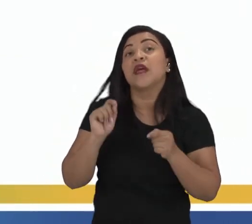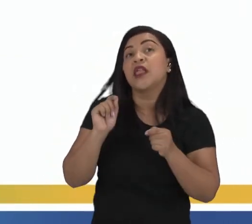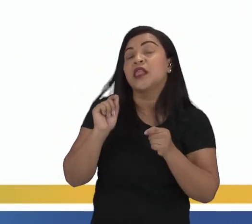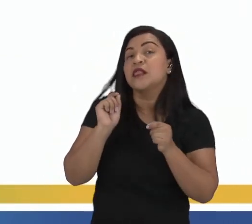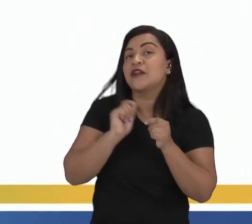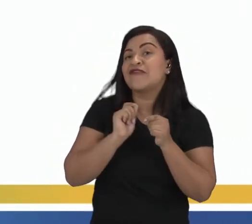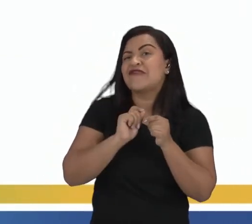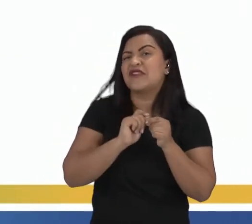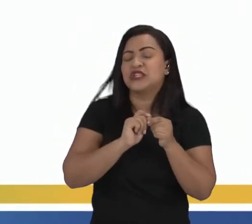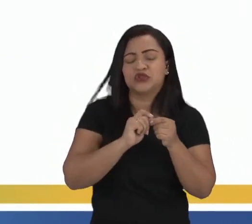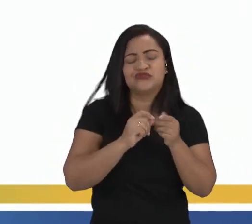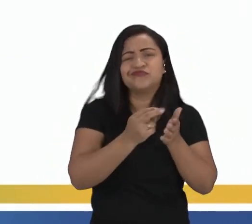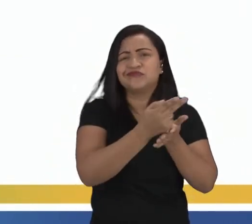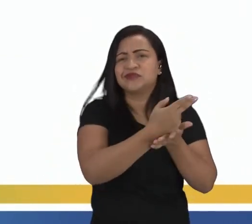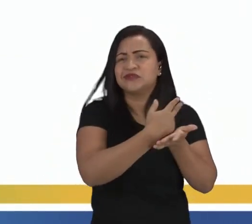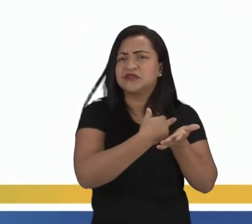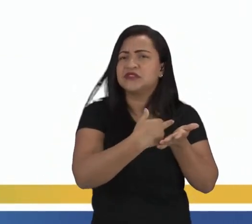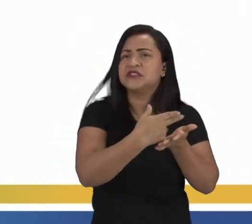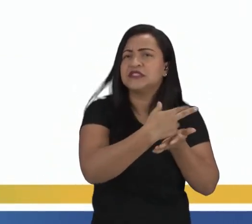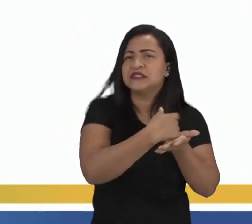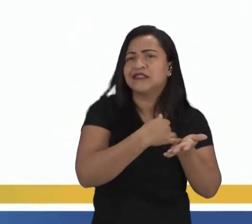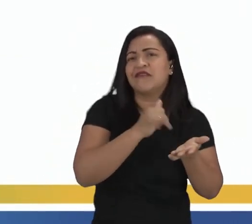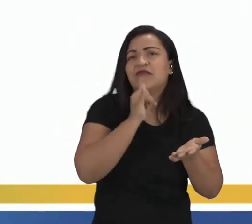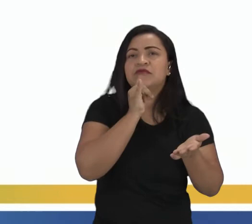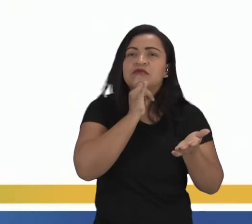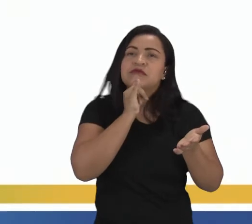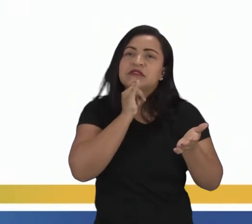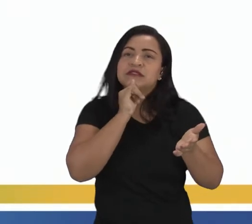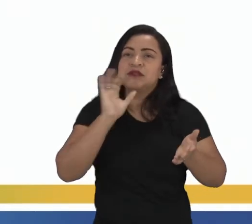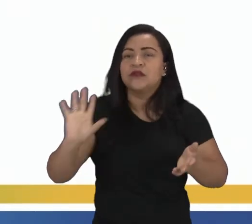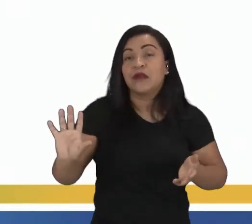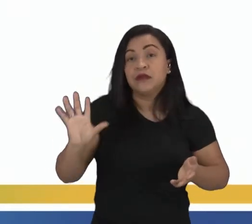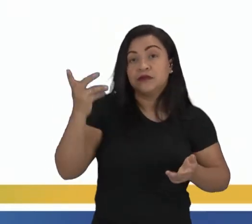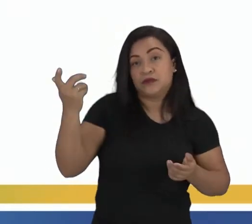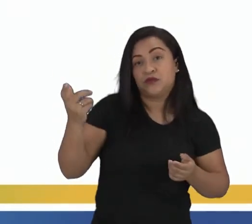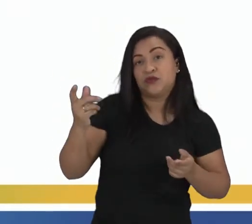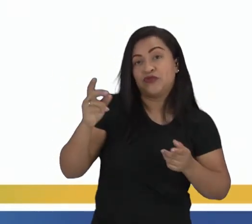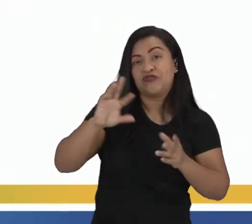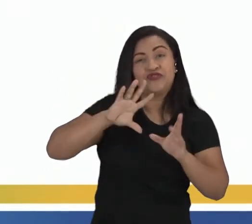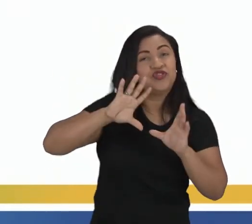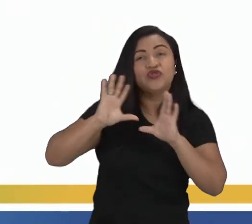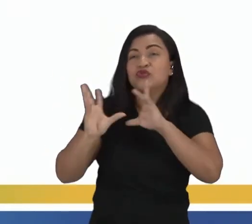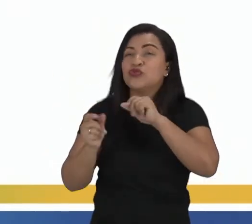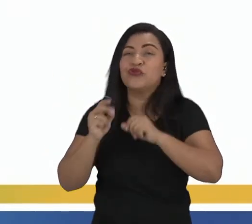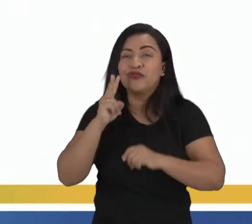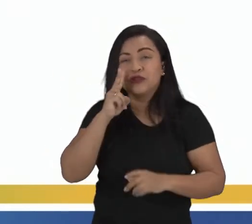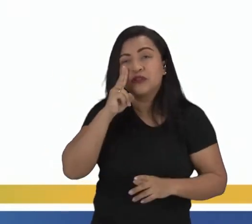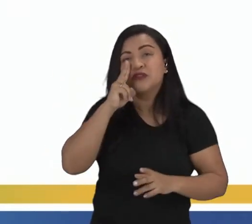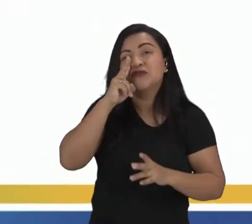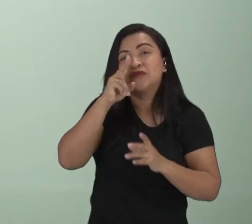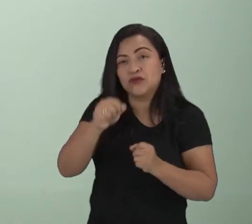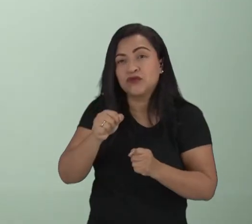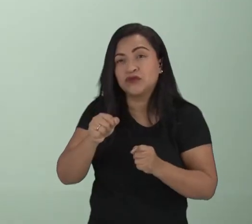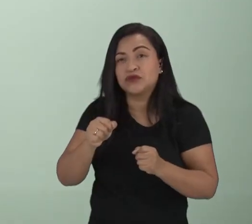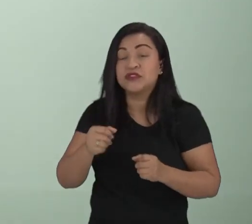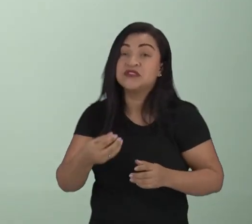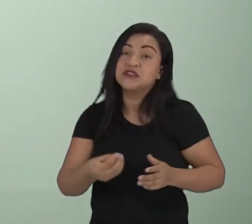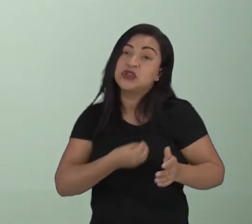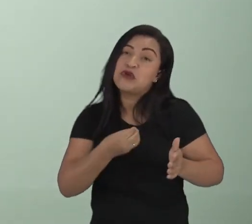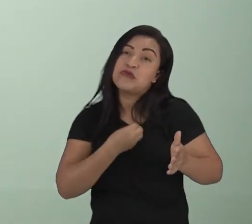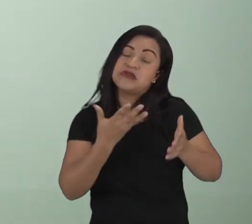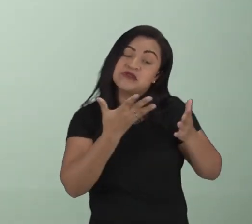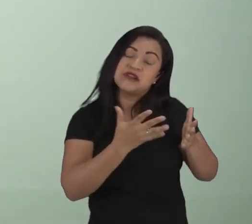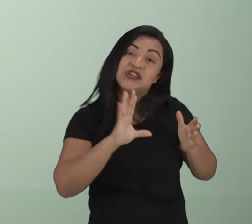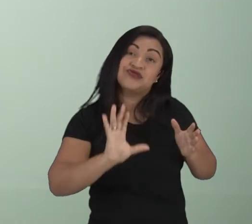desenho simples da situação, a representação de todas as forças, de todos os vetores que estão presentes no